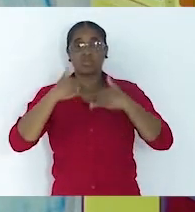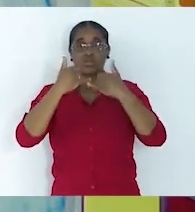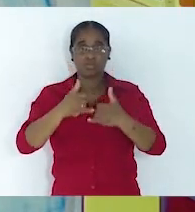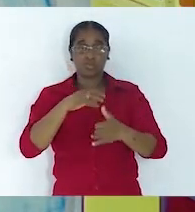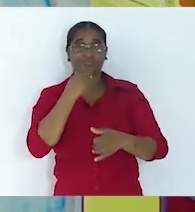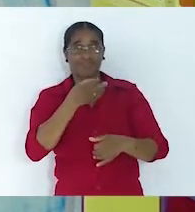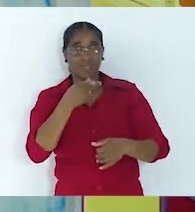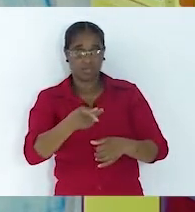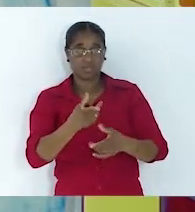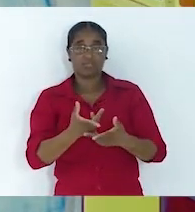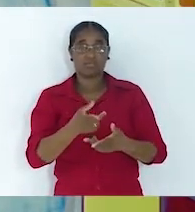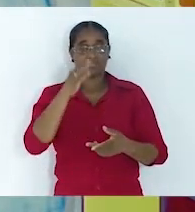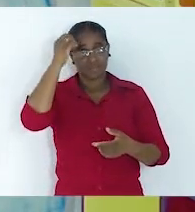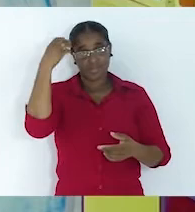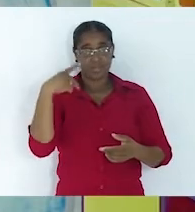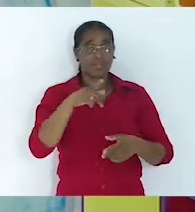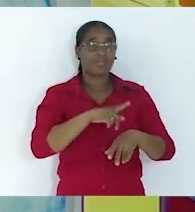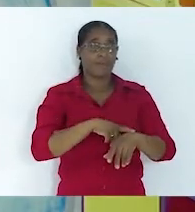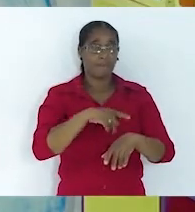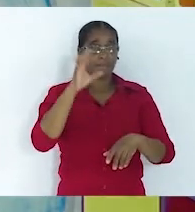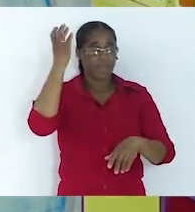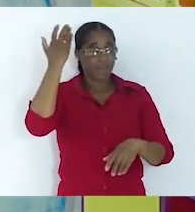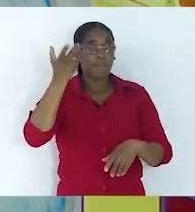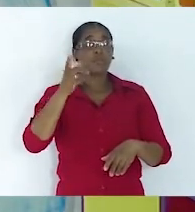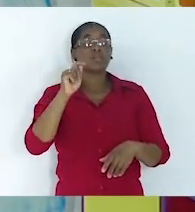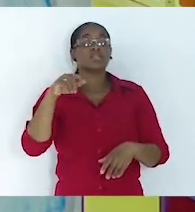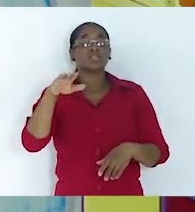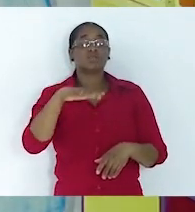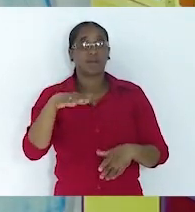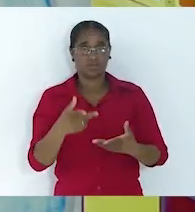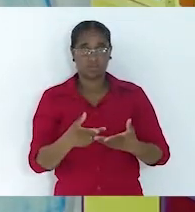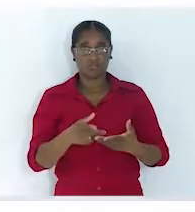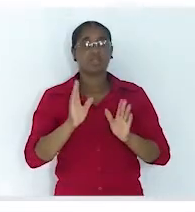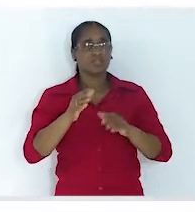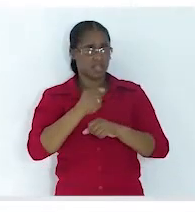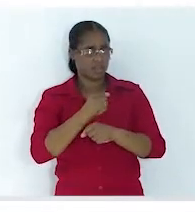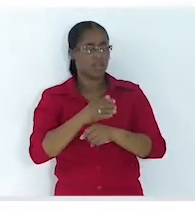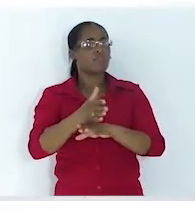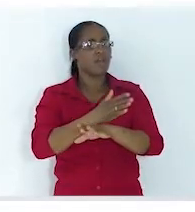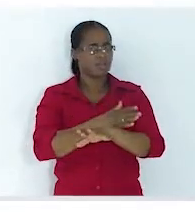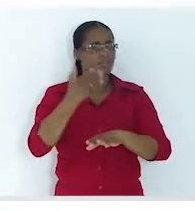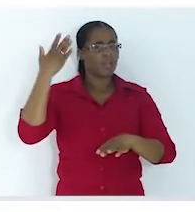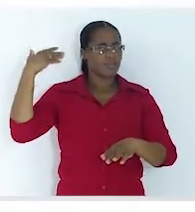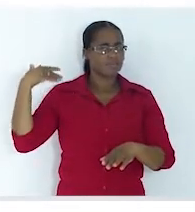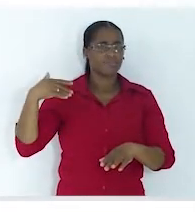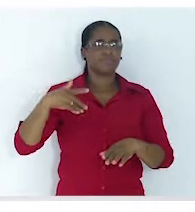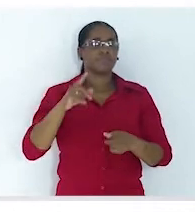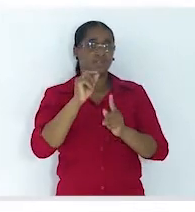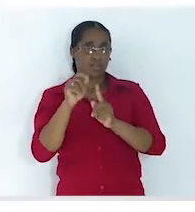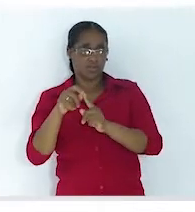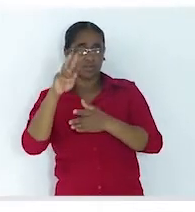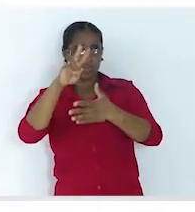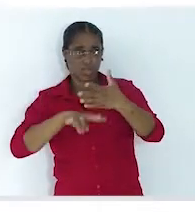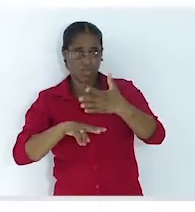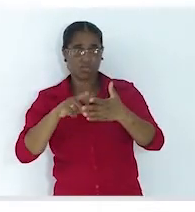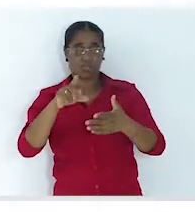elementos. Não te esqueças que é o tempo e o espaço. Já trabalhamos essa classificação lá atrás. Identifica no texto, no excerto